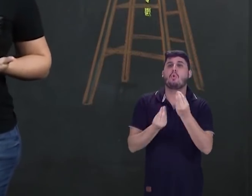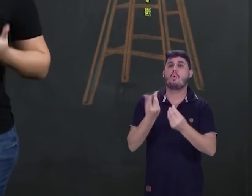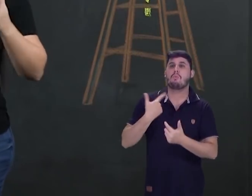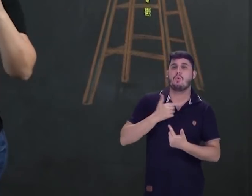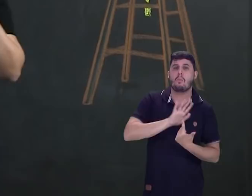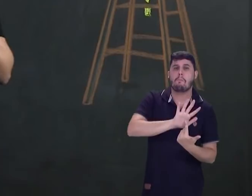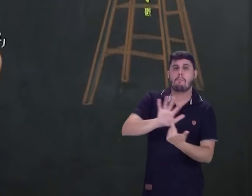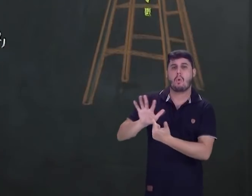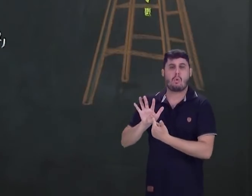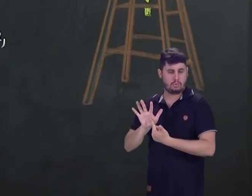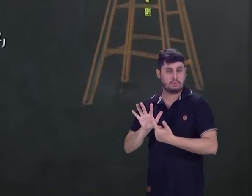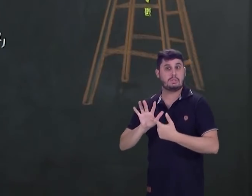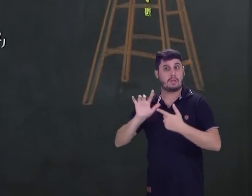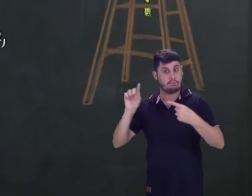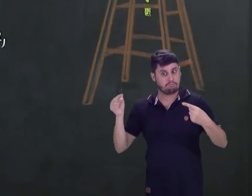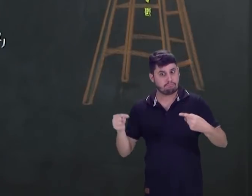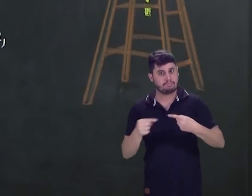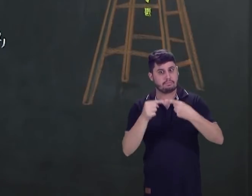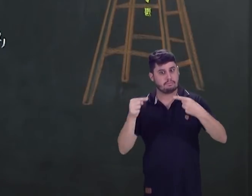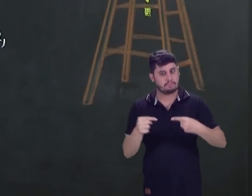partir disso? Então, por exemplo,